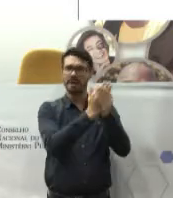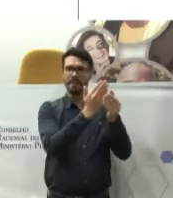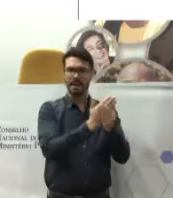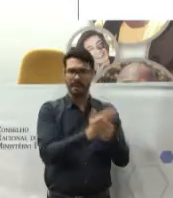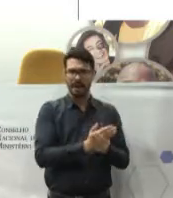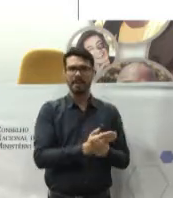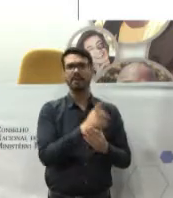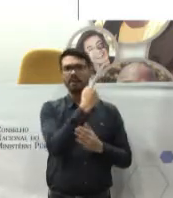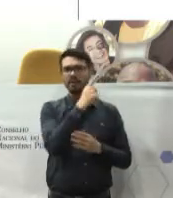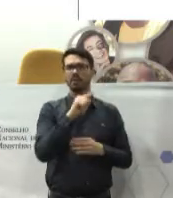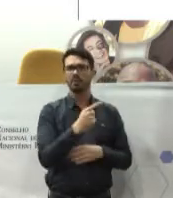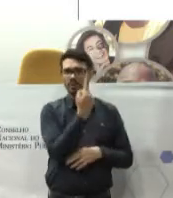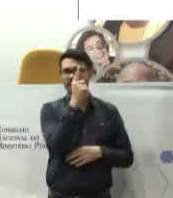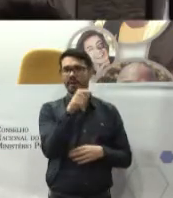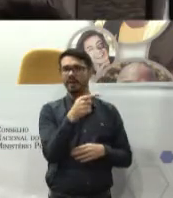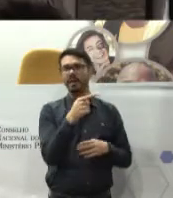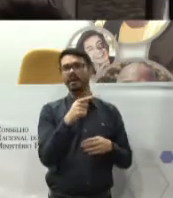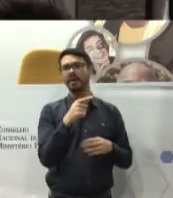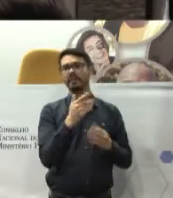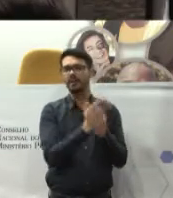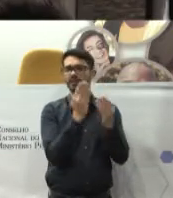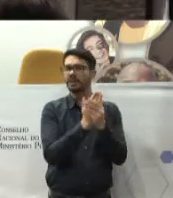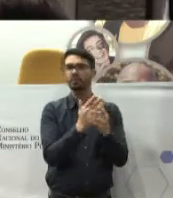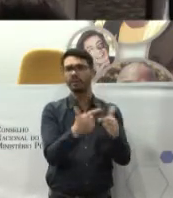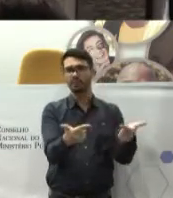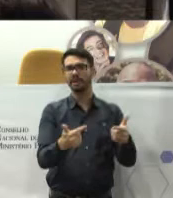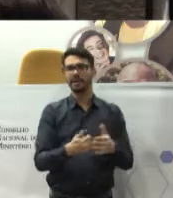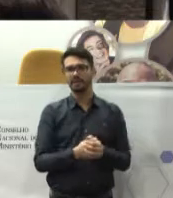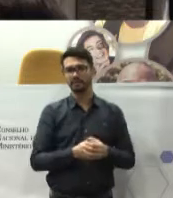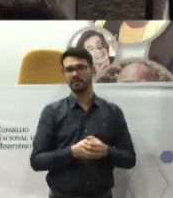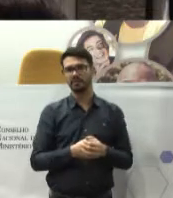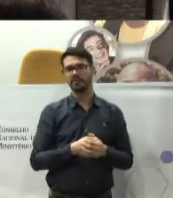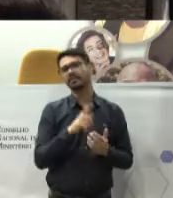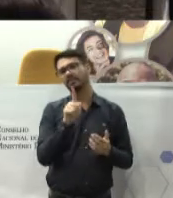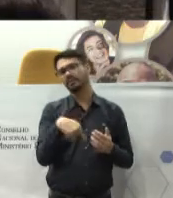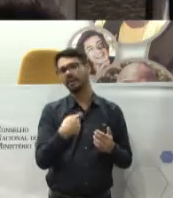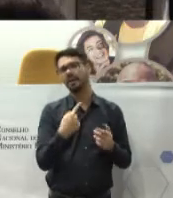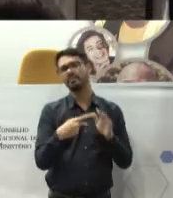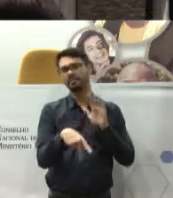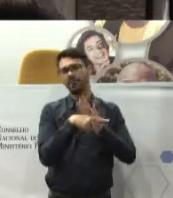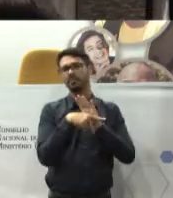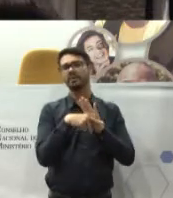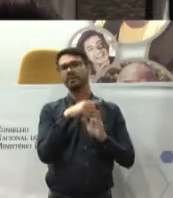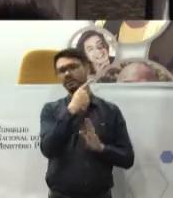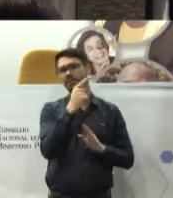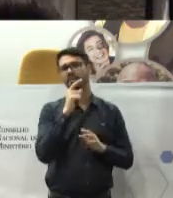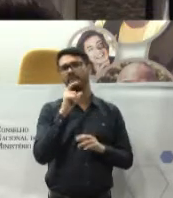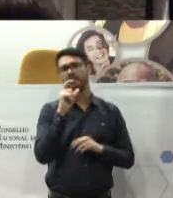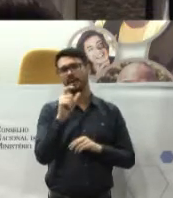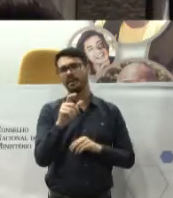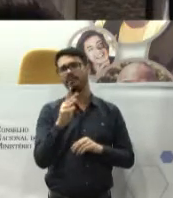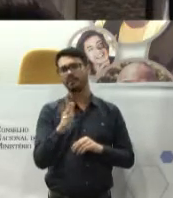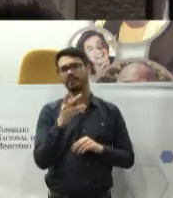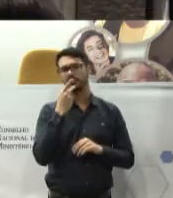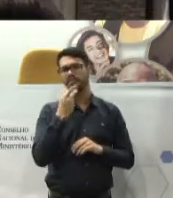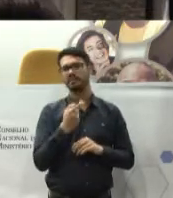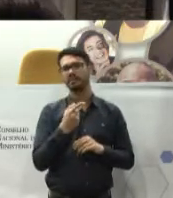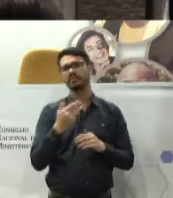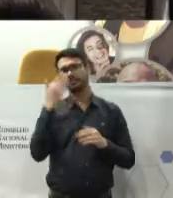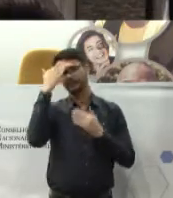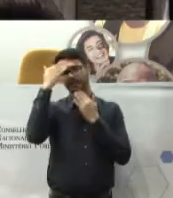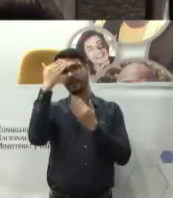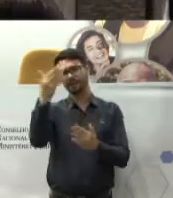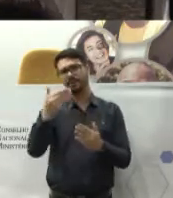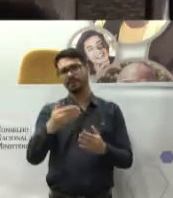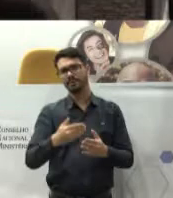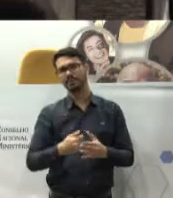sistema único, é aquela que não existe. Talvez aquela que passe um pouco pelas palavras que eu acabei de lhes dizer. Muito obrigado.